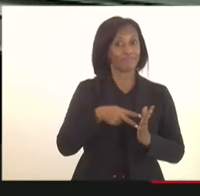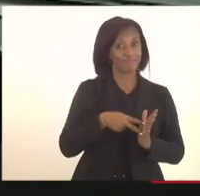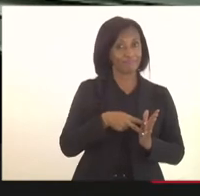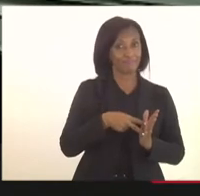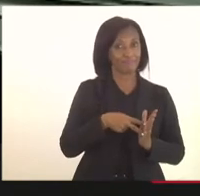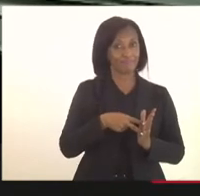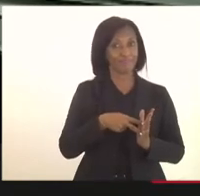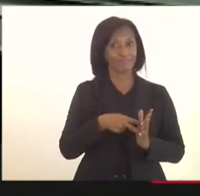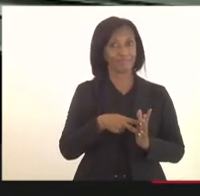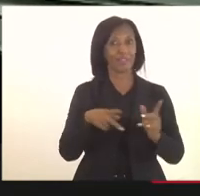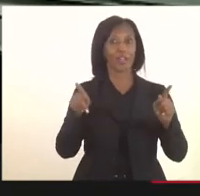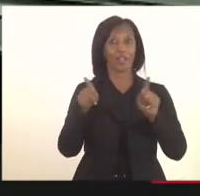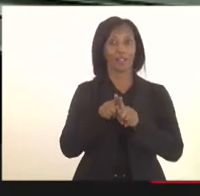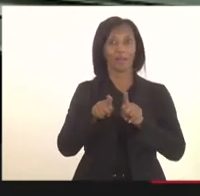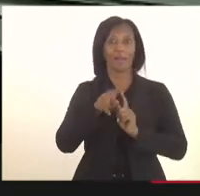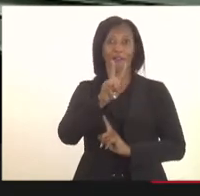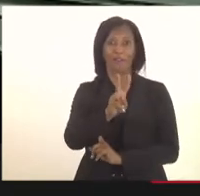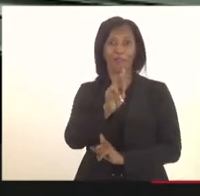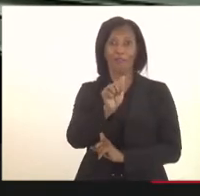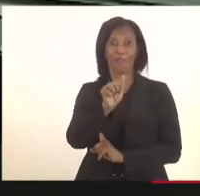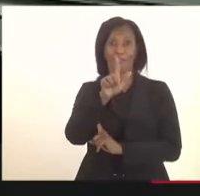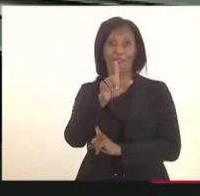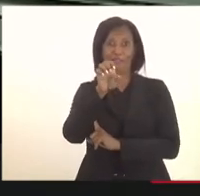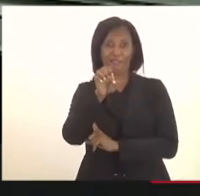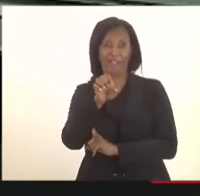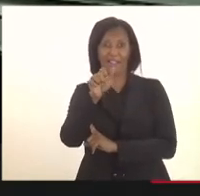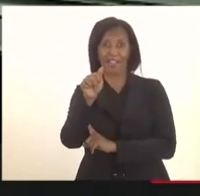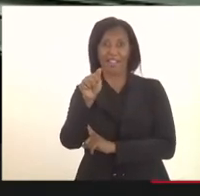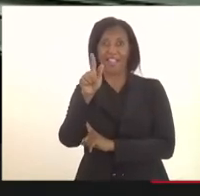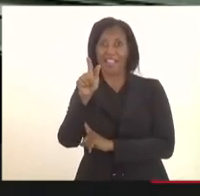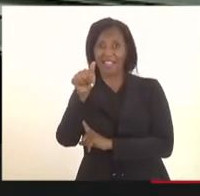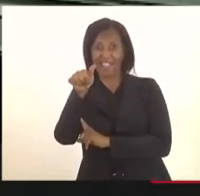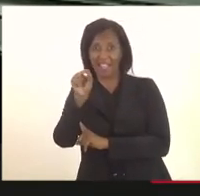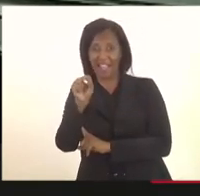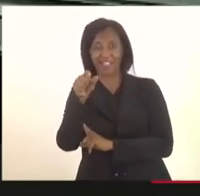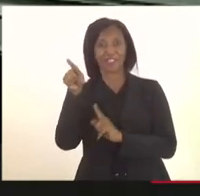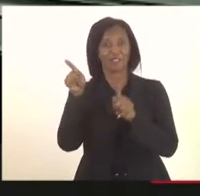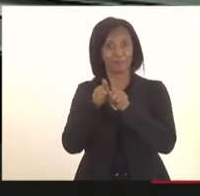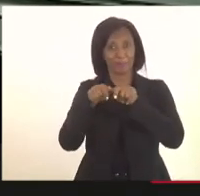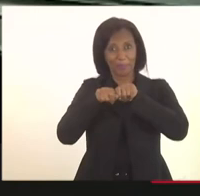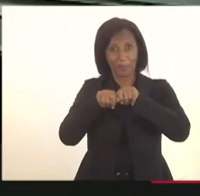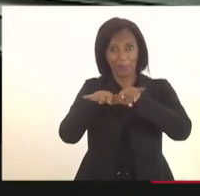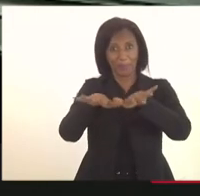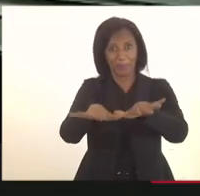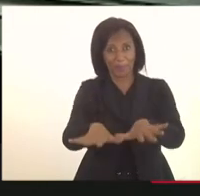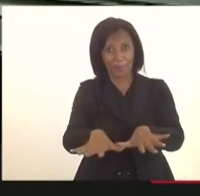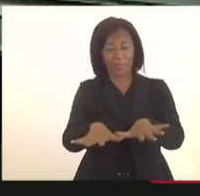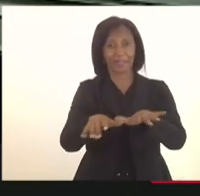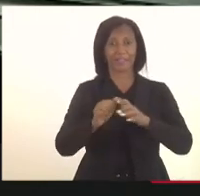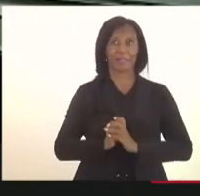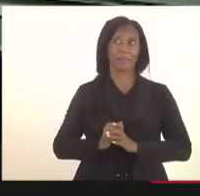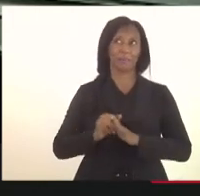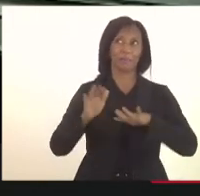o Vale Gás na pandemia, entre outras coisas. Um Vale Gás na ordem